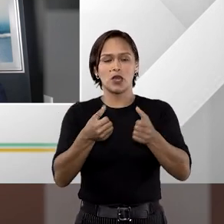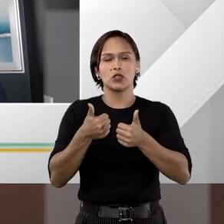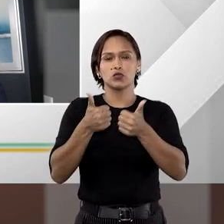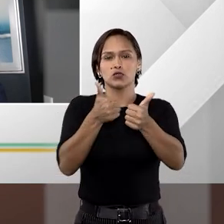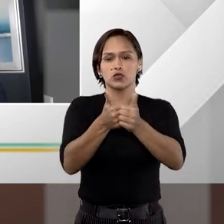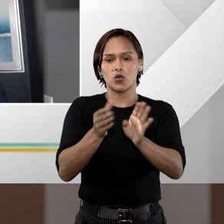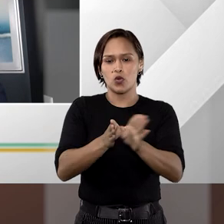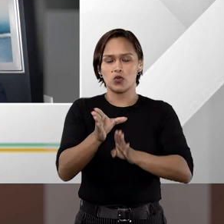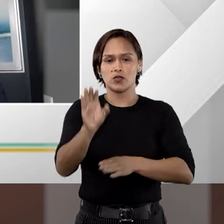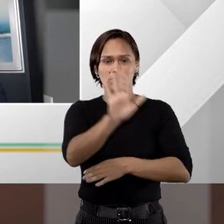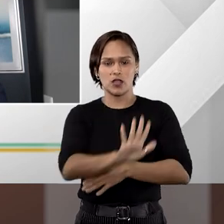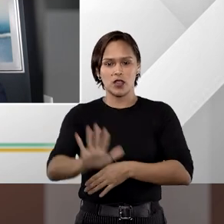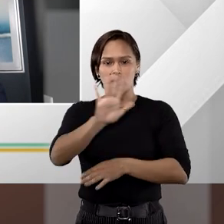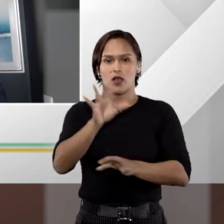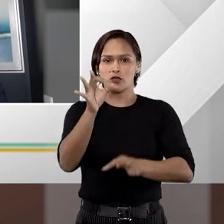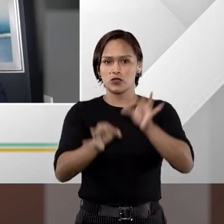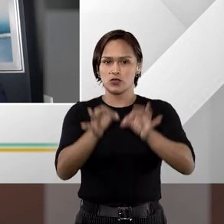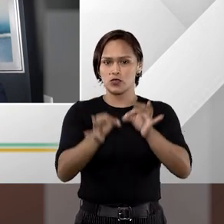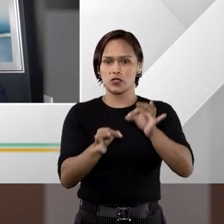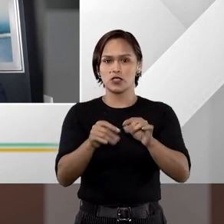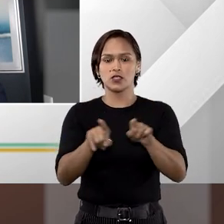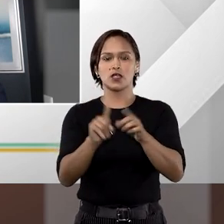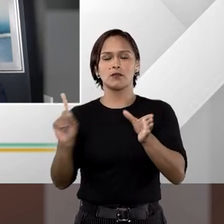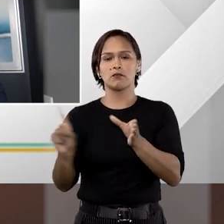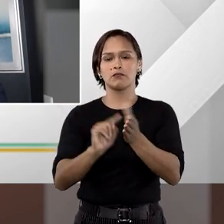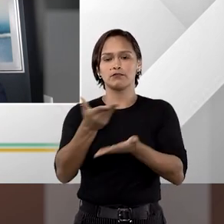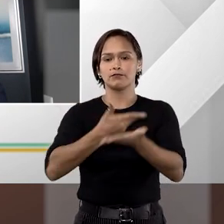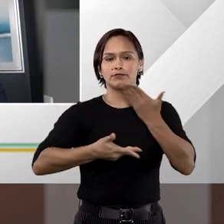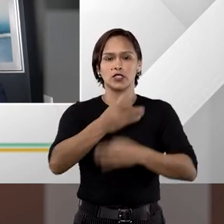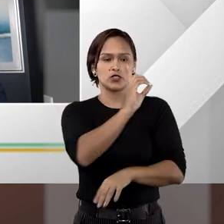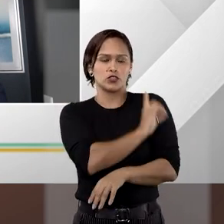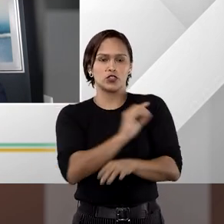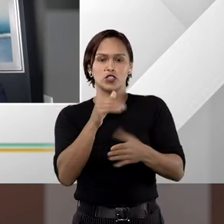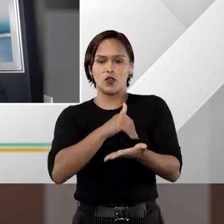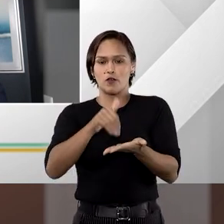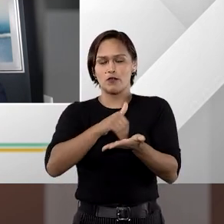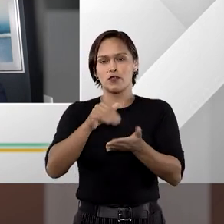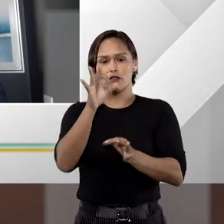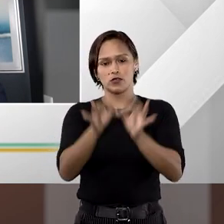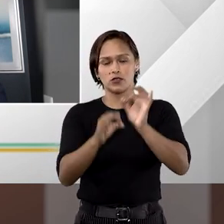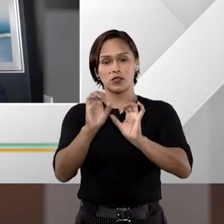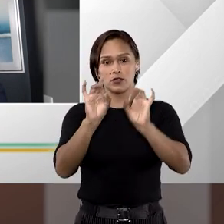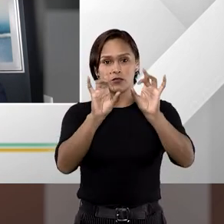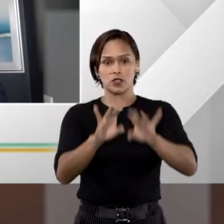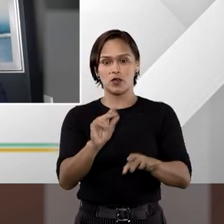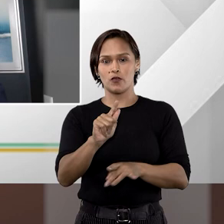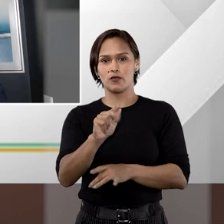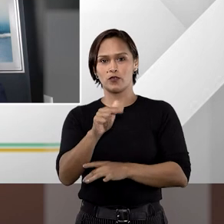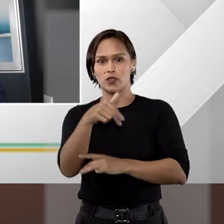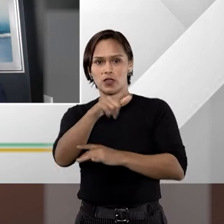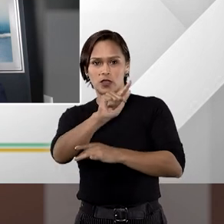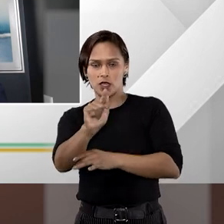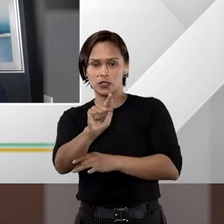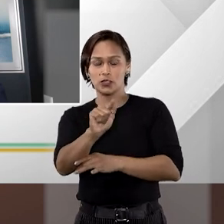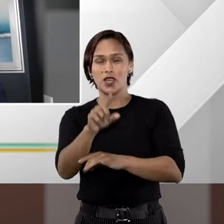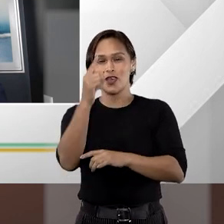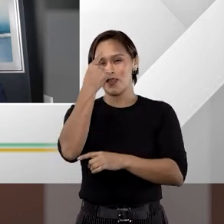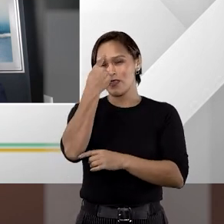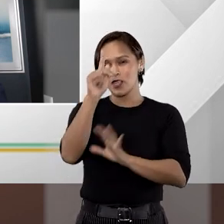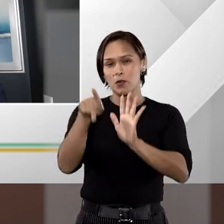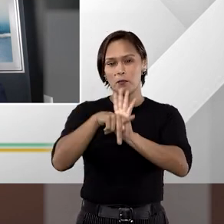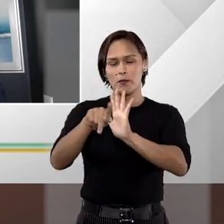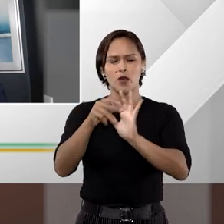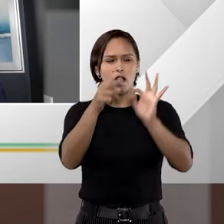atua como instrutor do Conselho Nacional de Justiça EA membro da diretoria do fórum Nacional de juizados especiais o funagem sendo